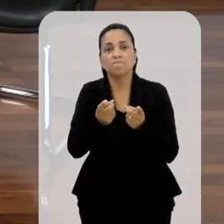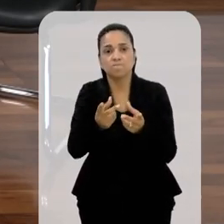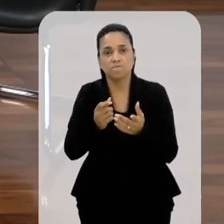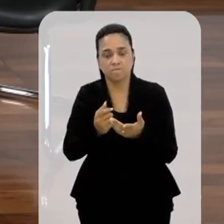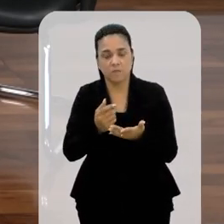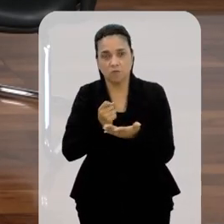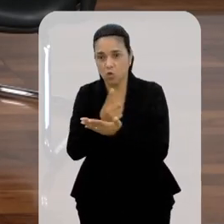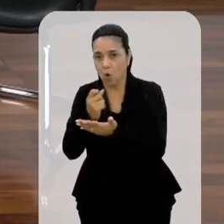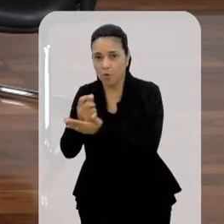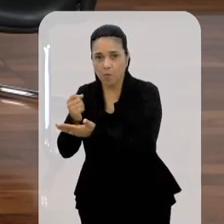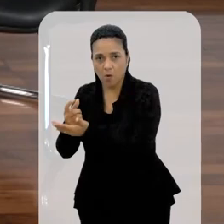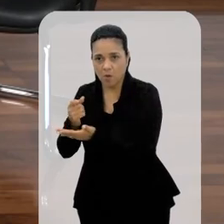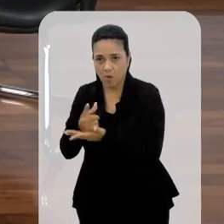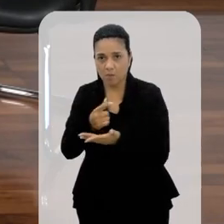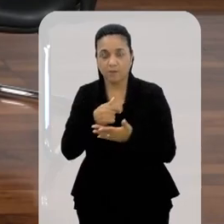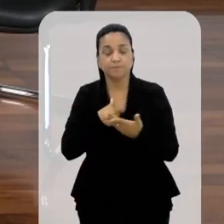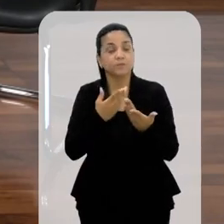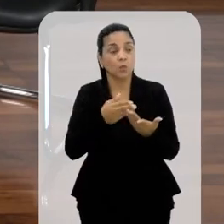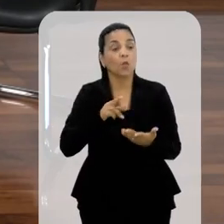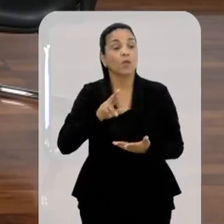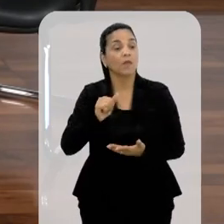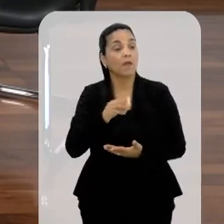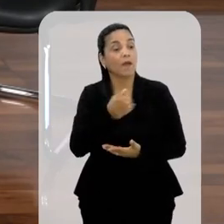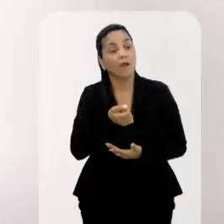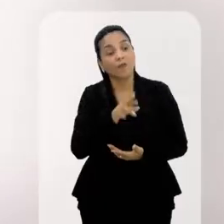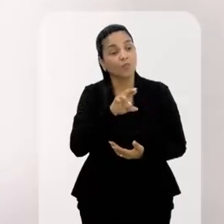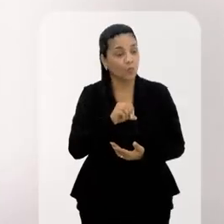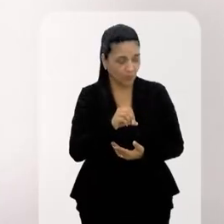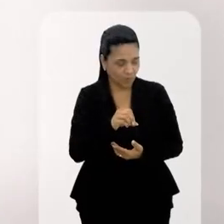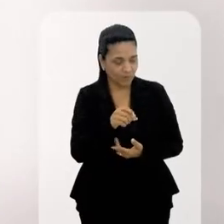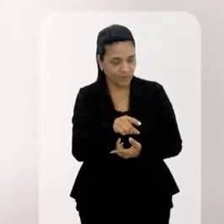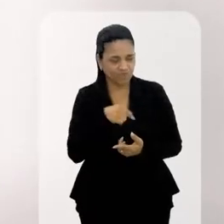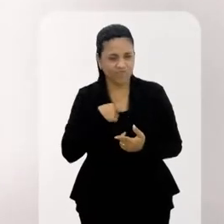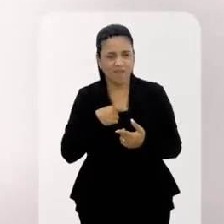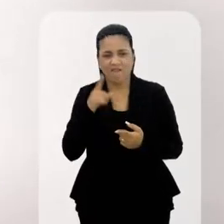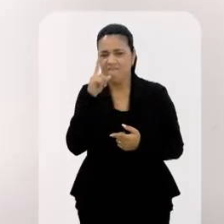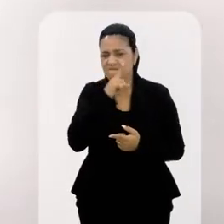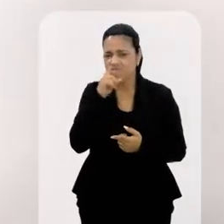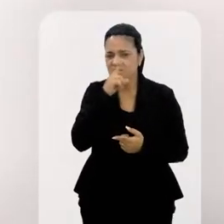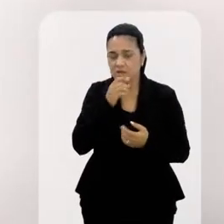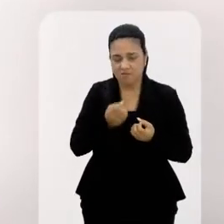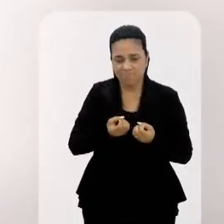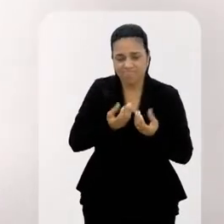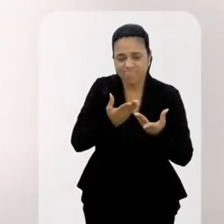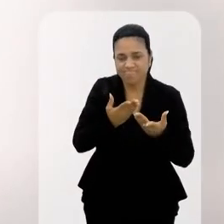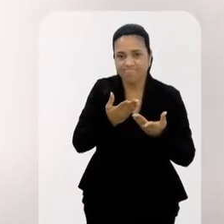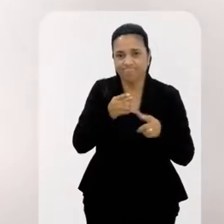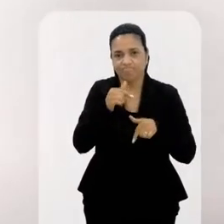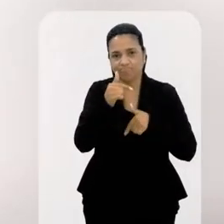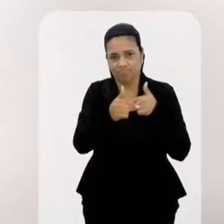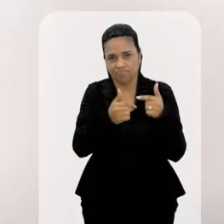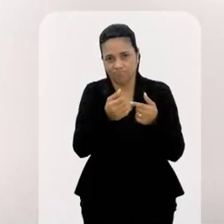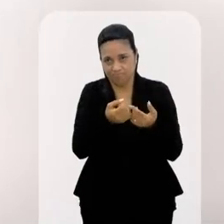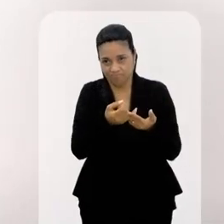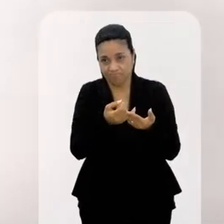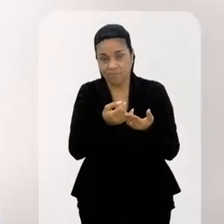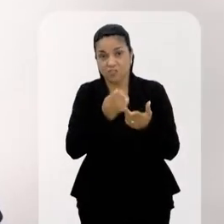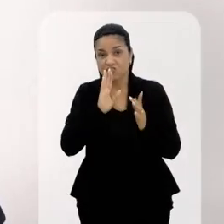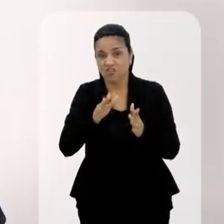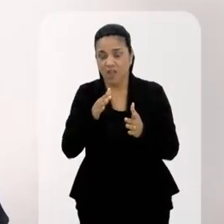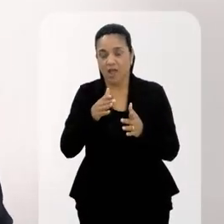qual é o principal desafio? Doutor Ricardo. Eu parto da premissa que a simples falha na prestação de serviço, ela já enseja dano